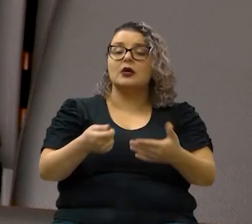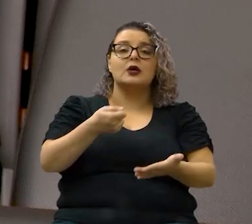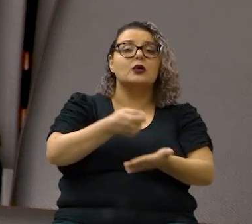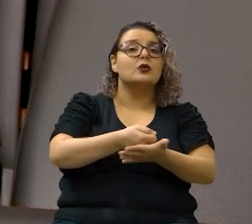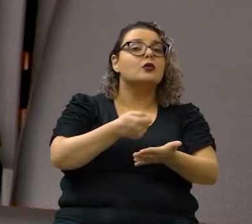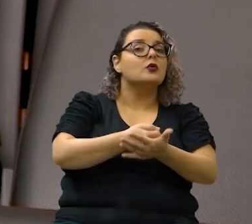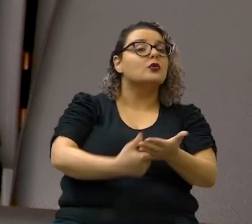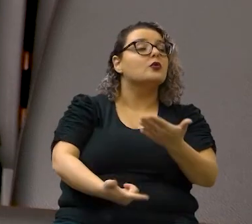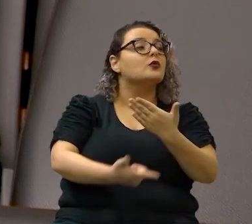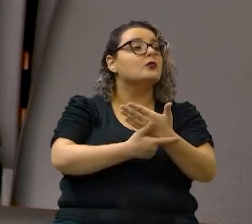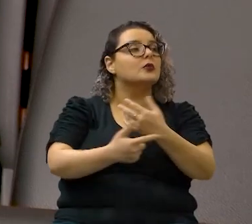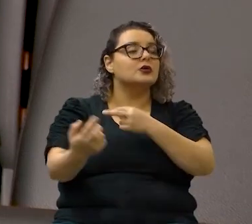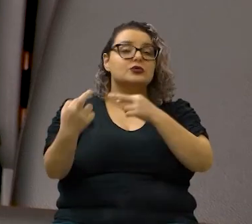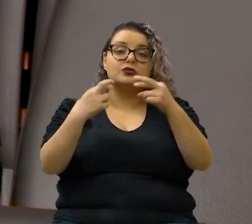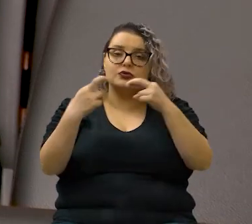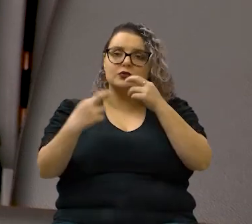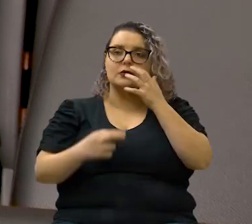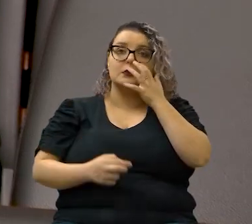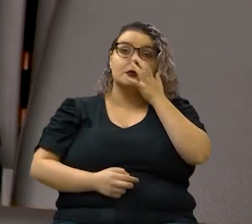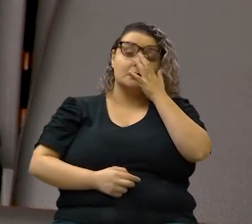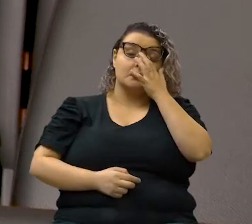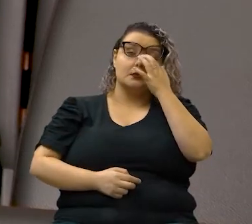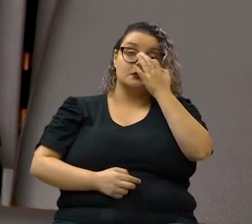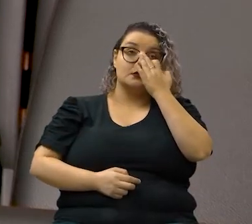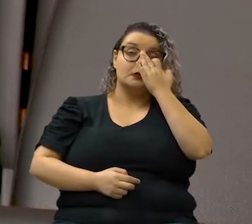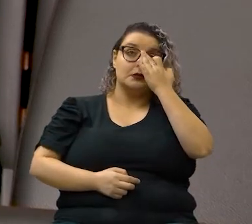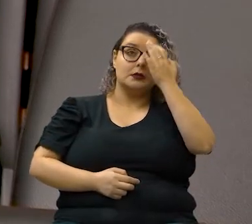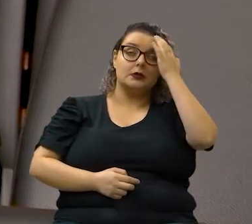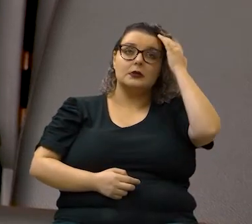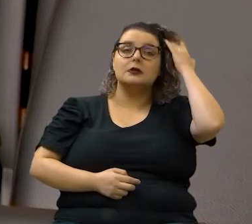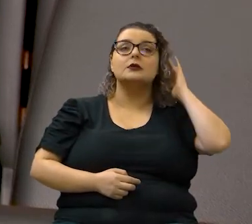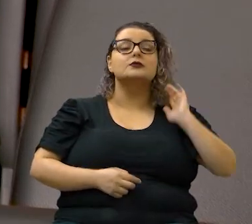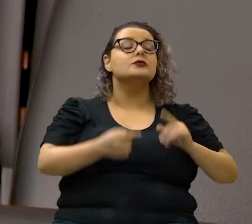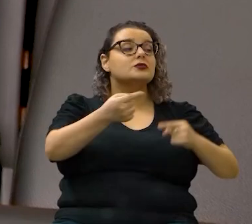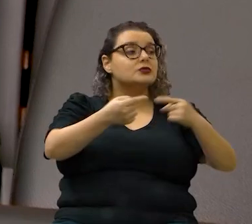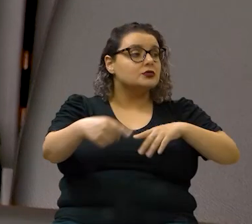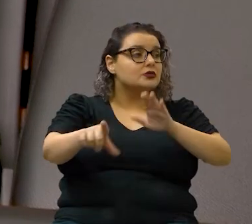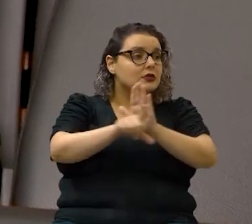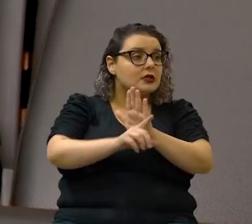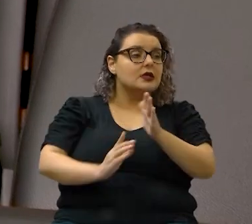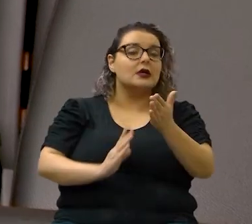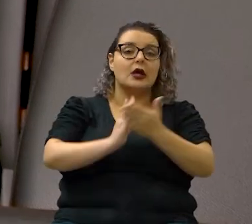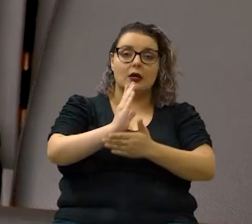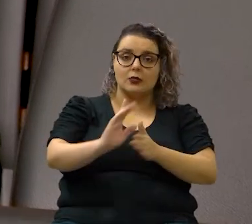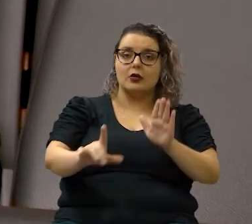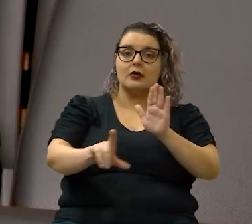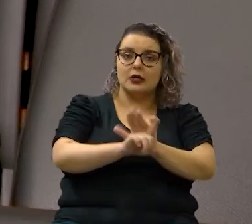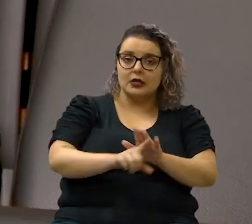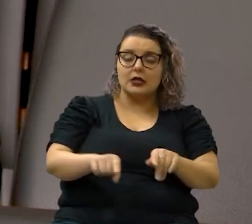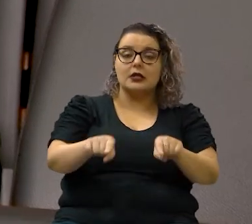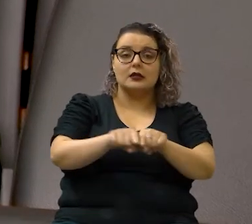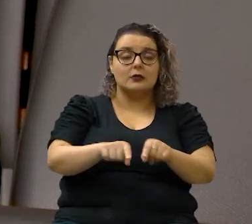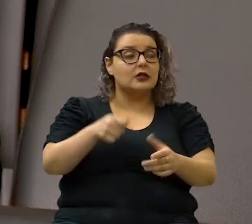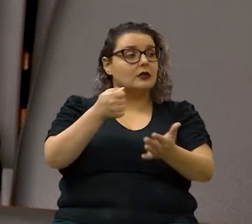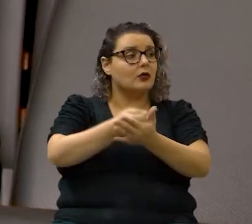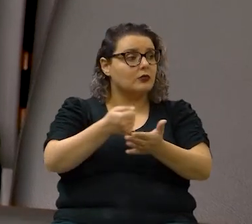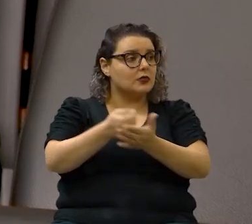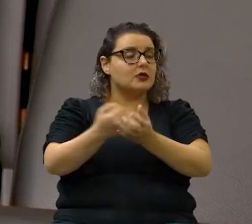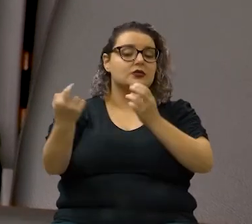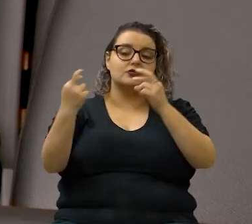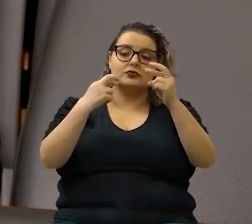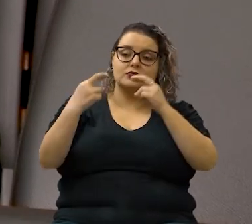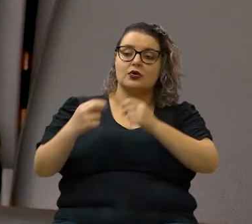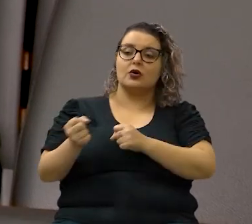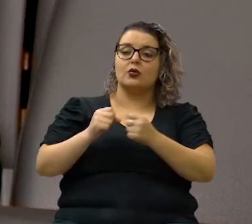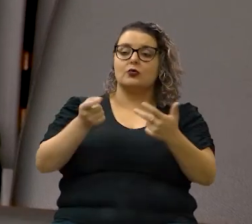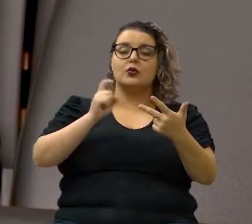cumprir o papel de fiscalizador. O vereador, além de discutir leis, aprovar leis, ele tem a obrigação de fiscalizar o